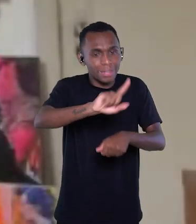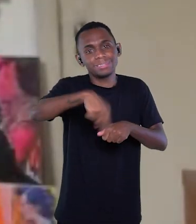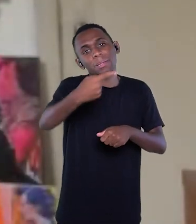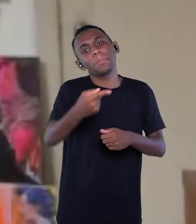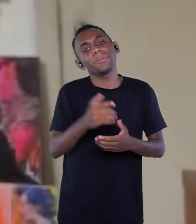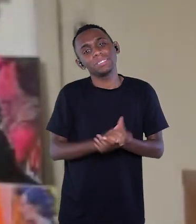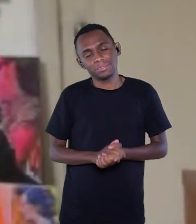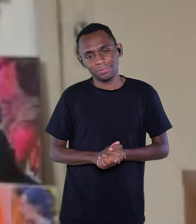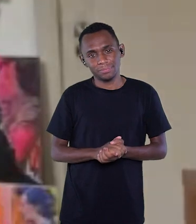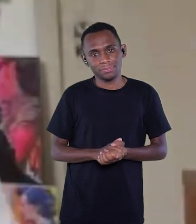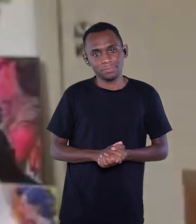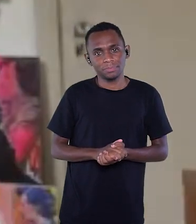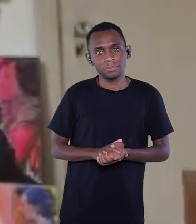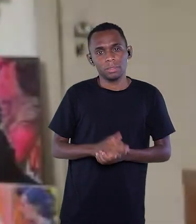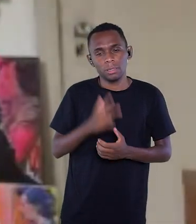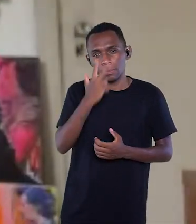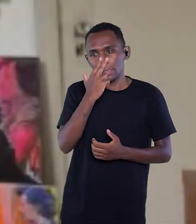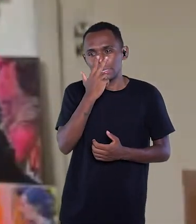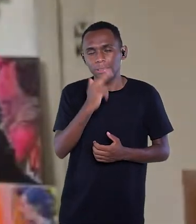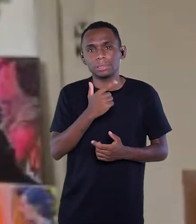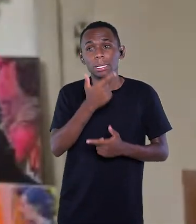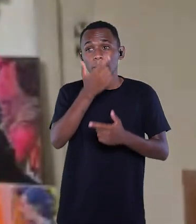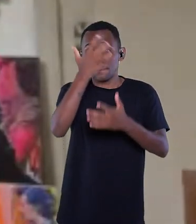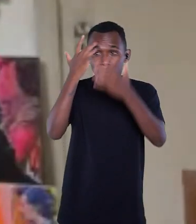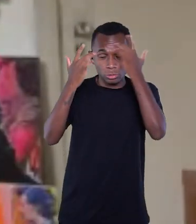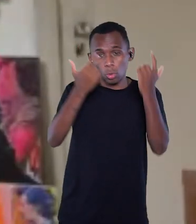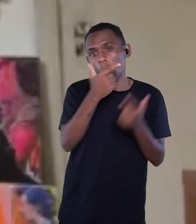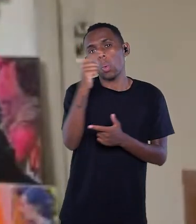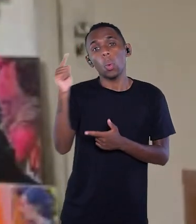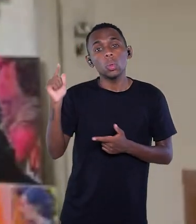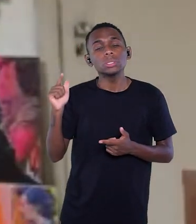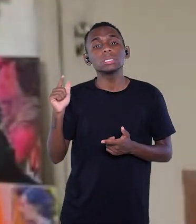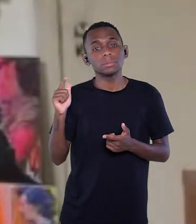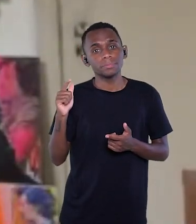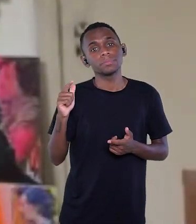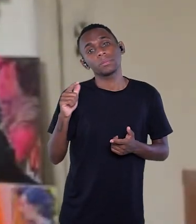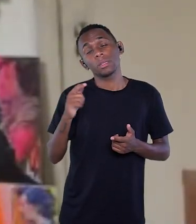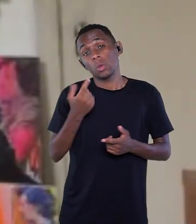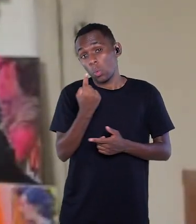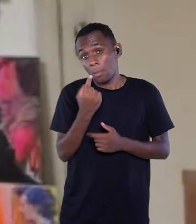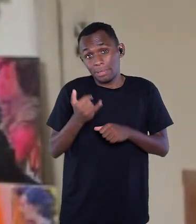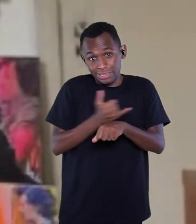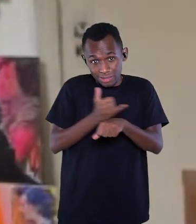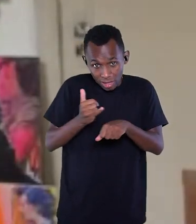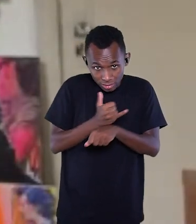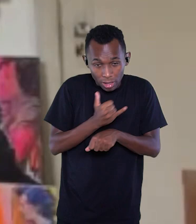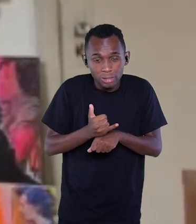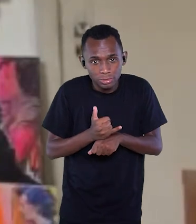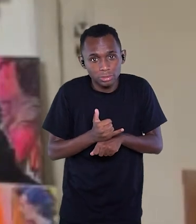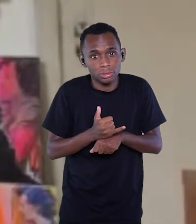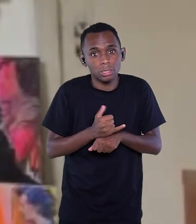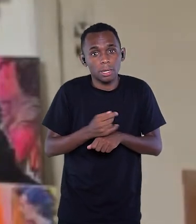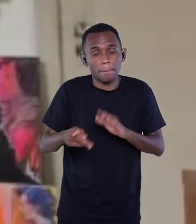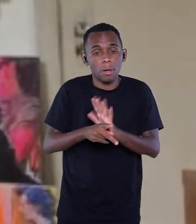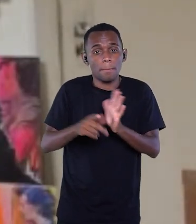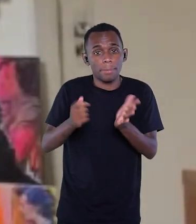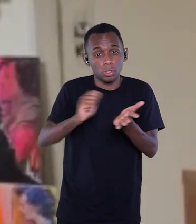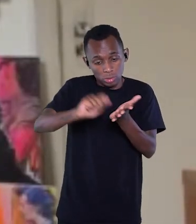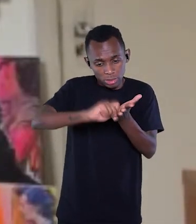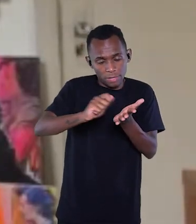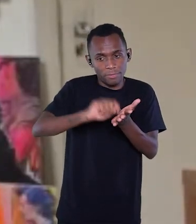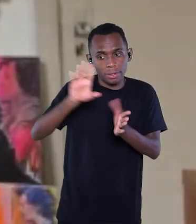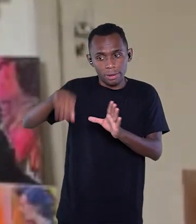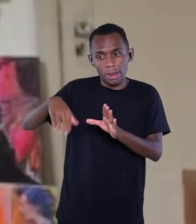pesquisa sobre outras pessoas, né? E aí, por exemplo, uma das coisas uma das obras que eu escrevi